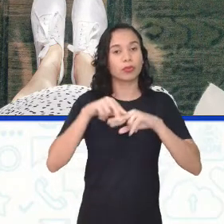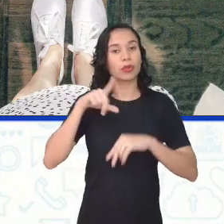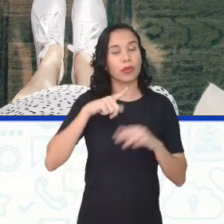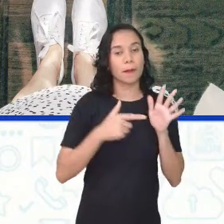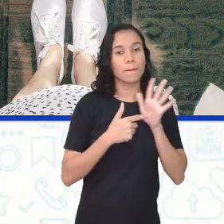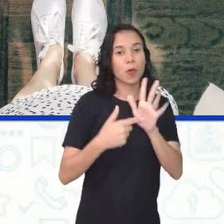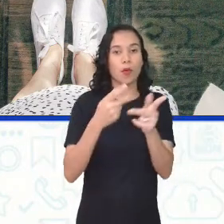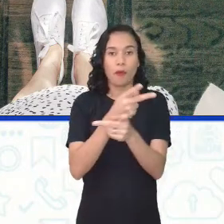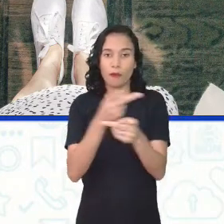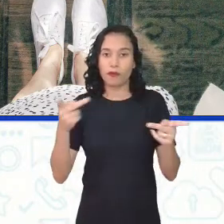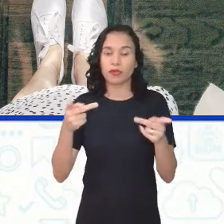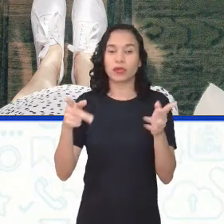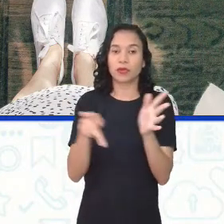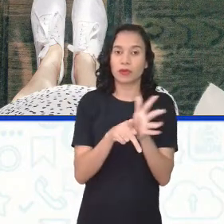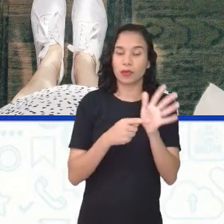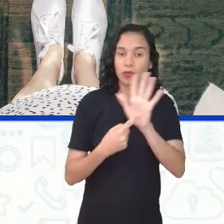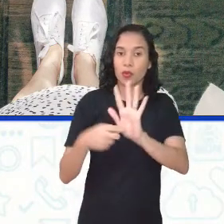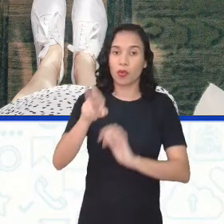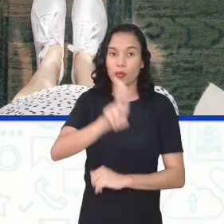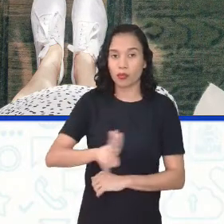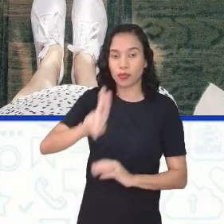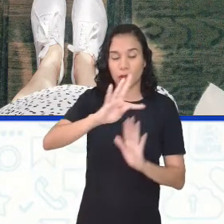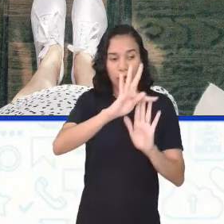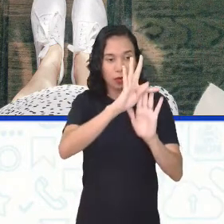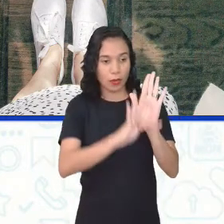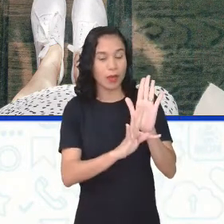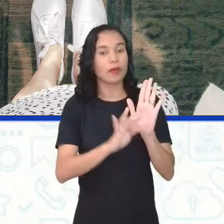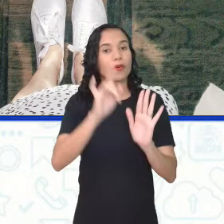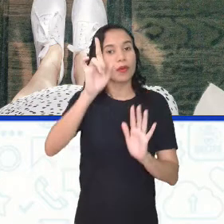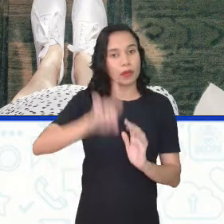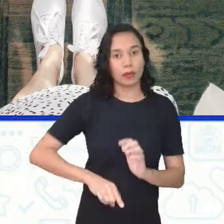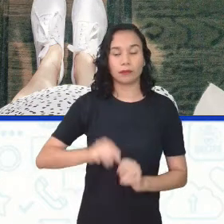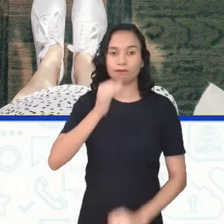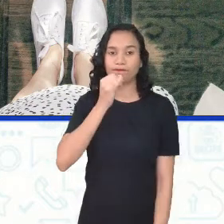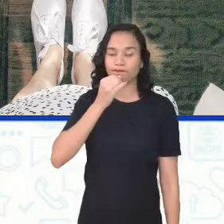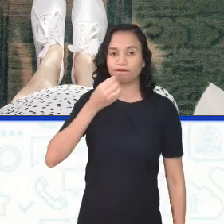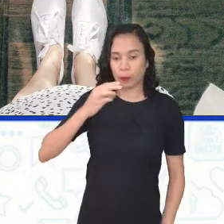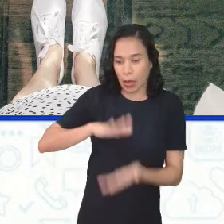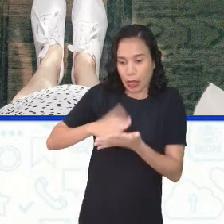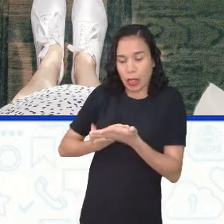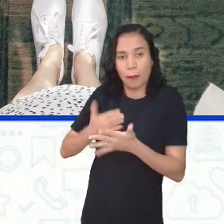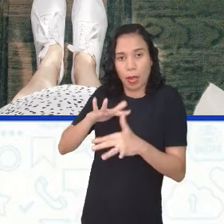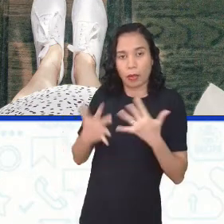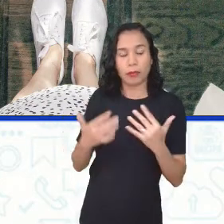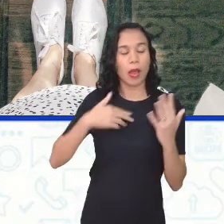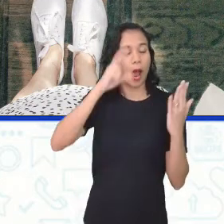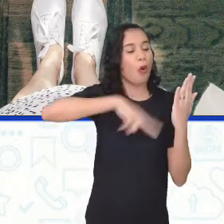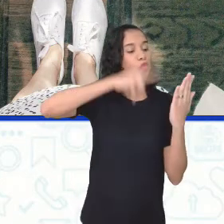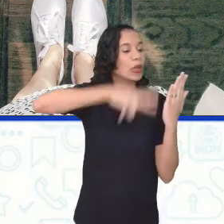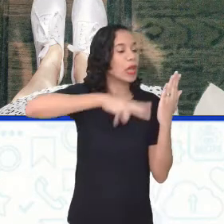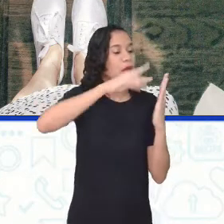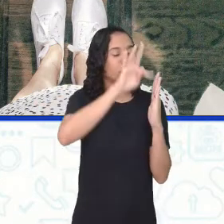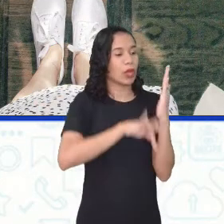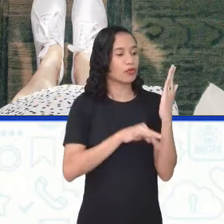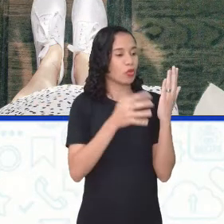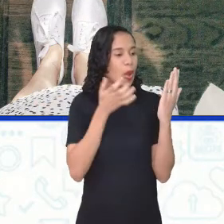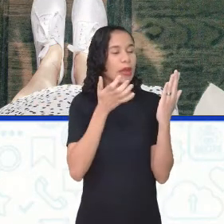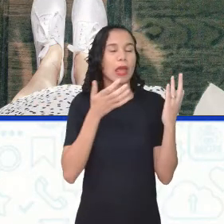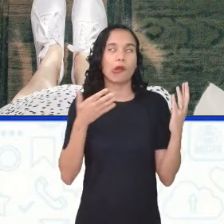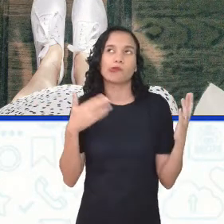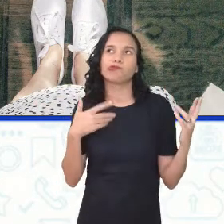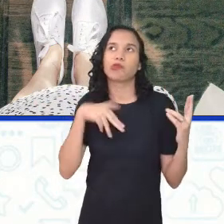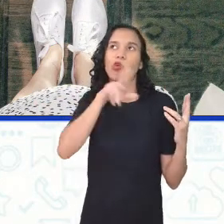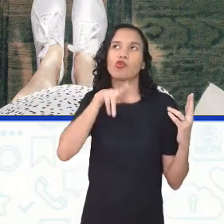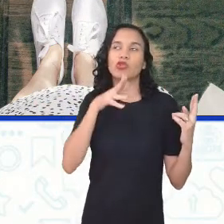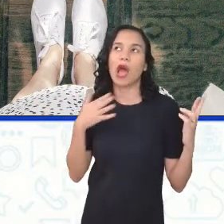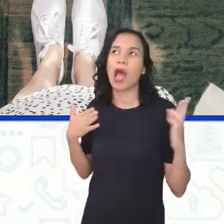trago ali um recorte de um texto que Helena fez, li o texto de Helena. Quero referenciar no meu